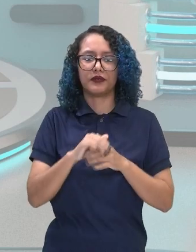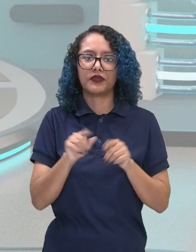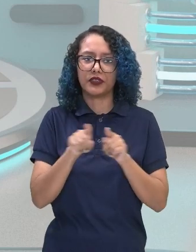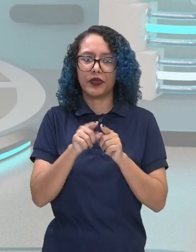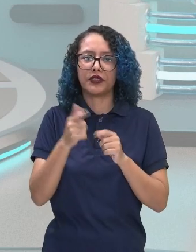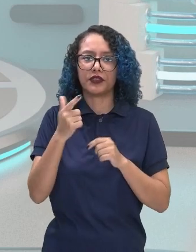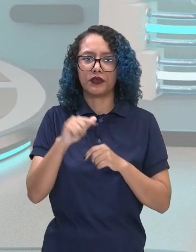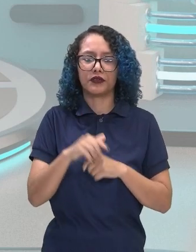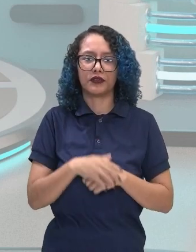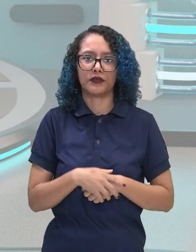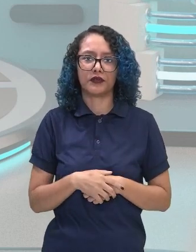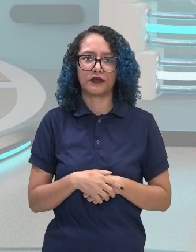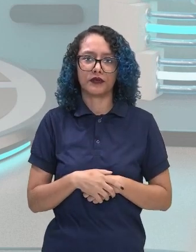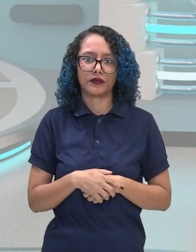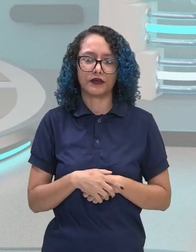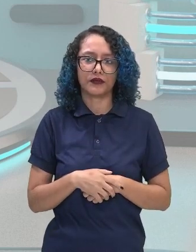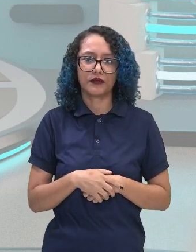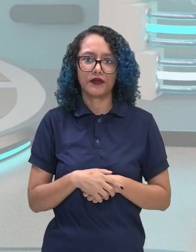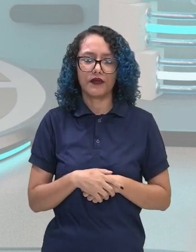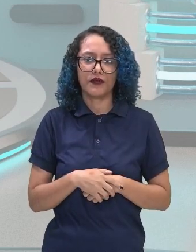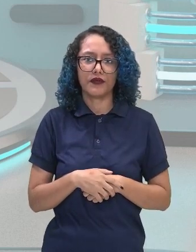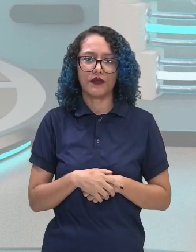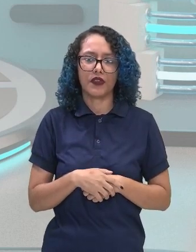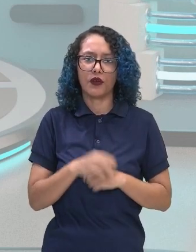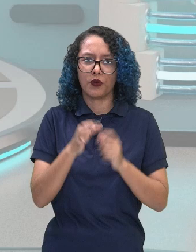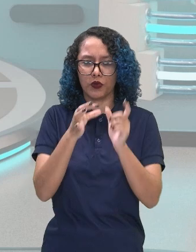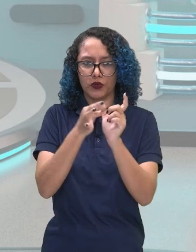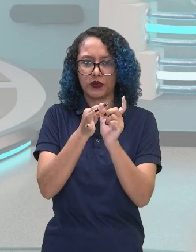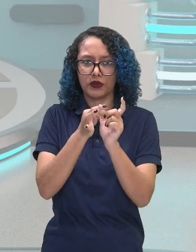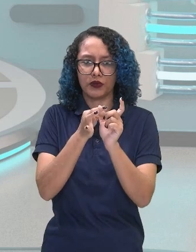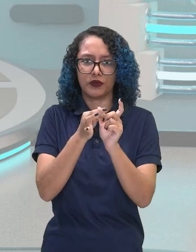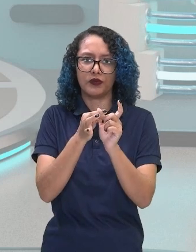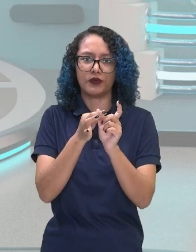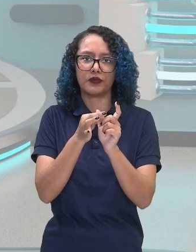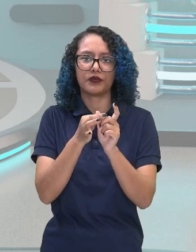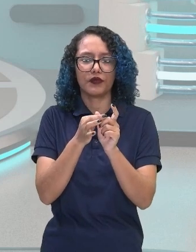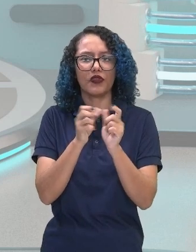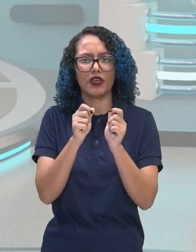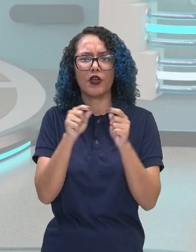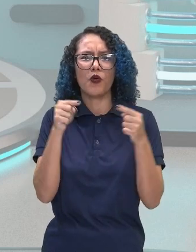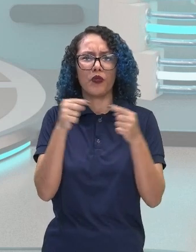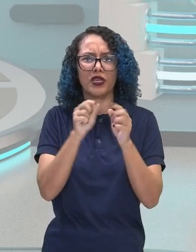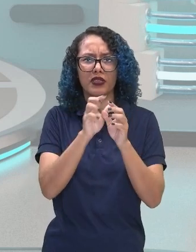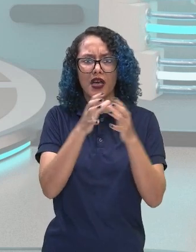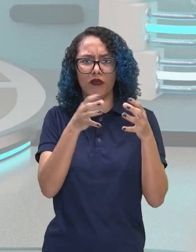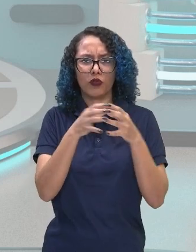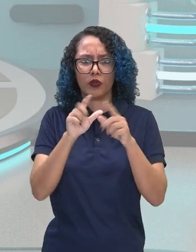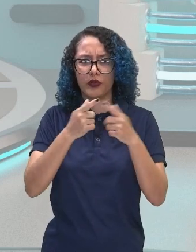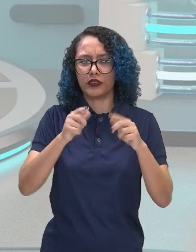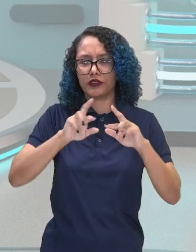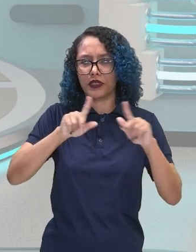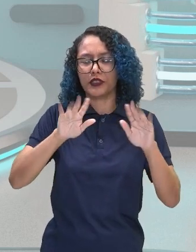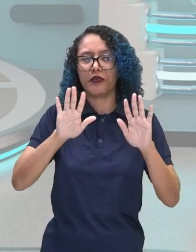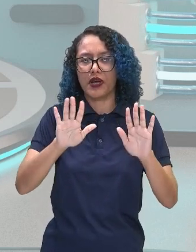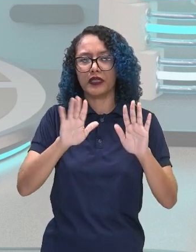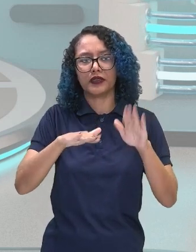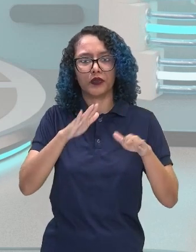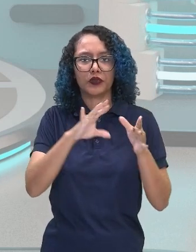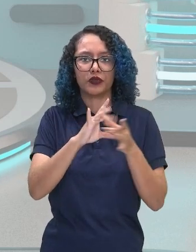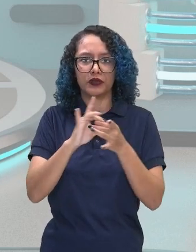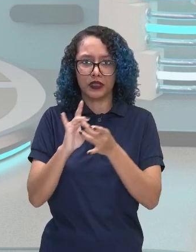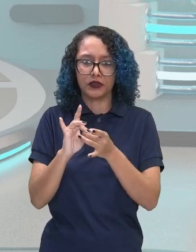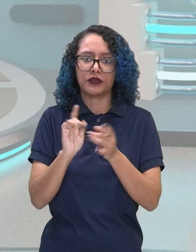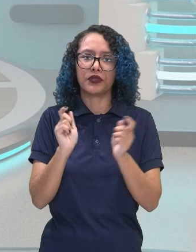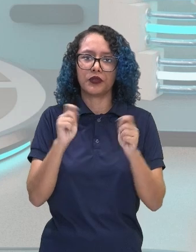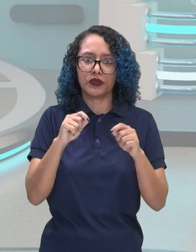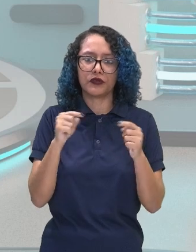reiterando que as conjunções, né, as linking words, elas são classes gramaticais divergentes que dentro do contexto onde elas estão